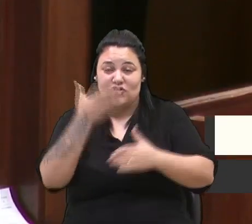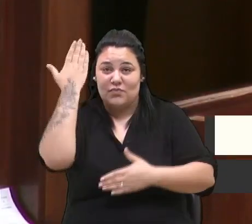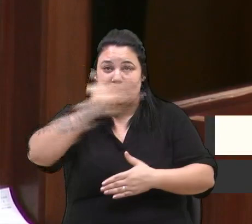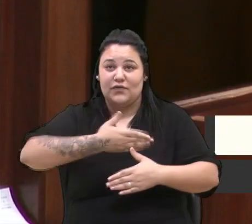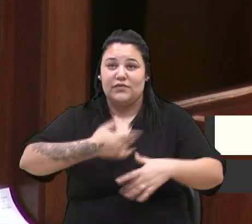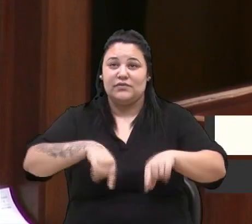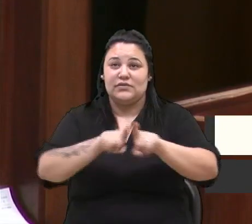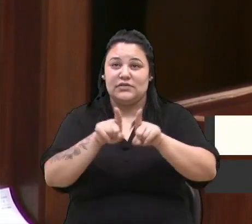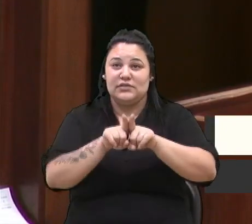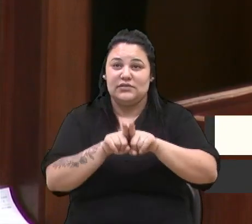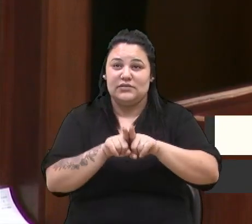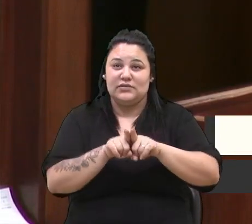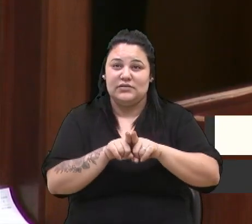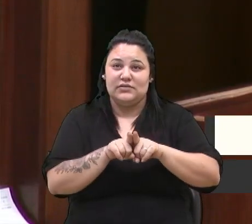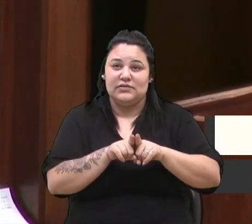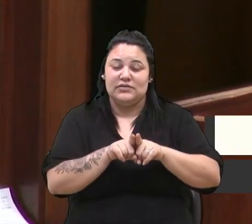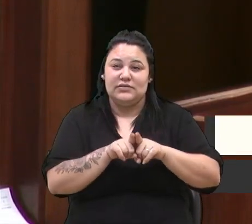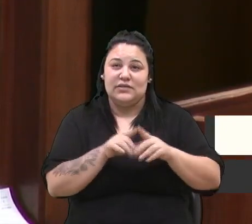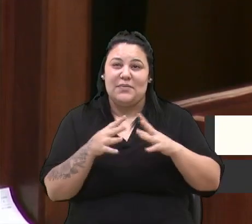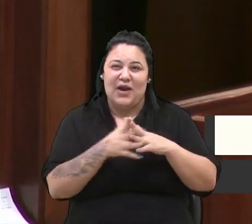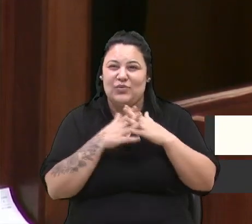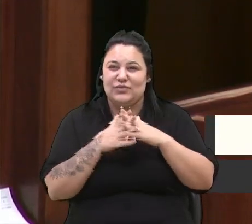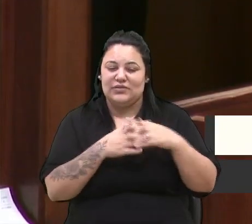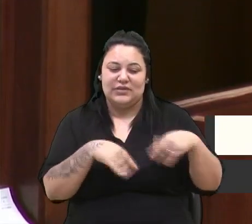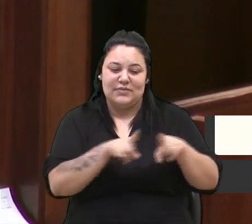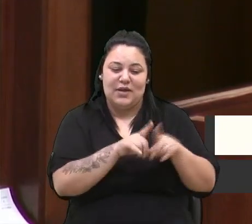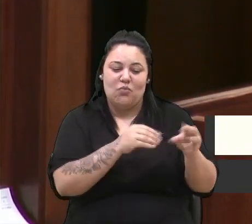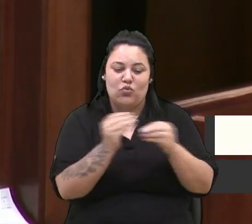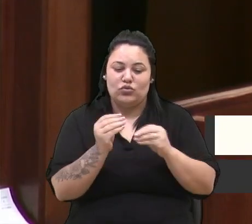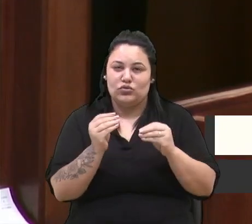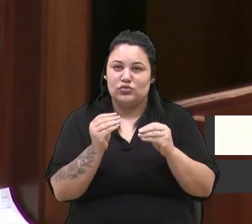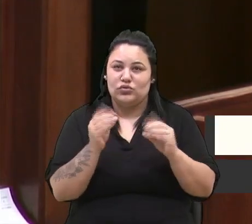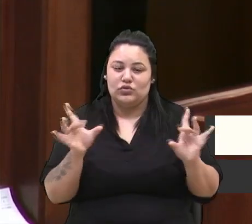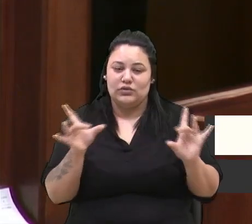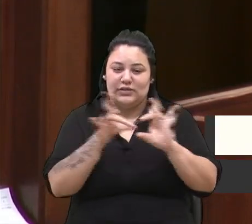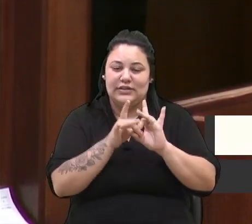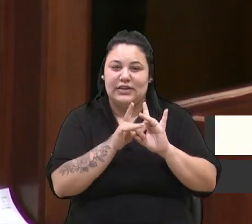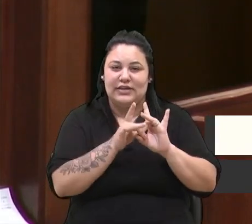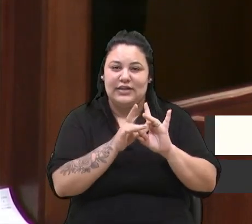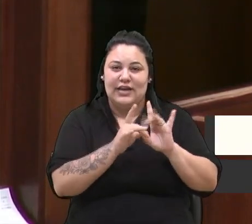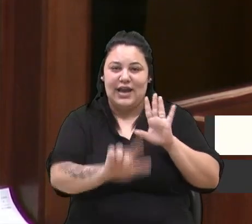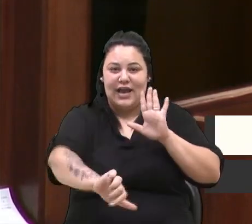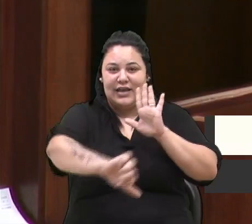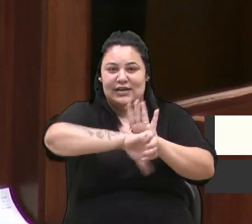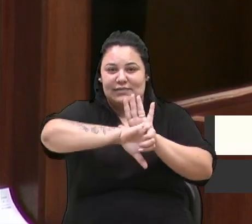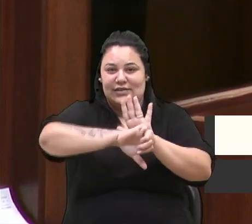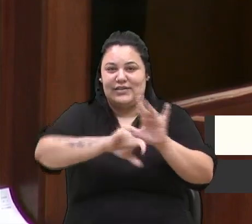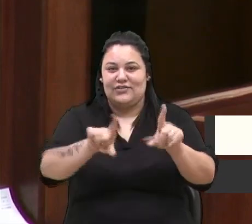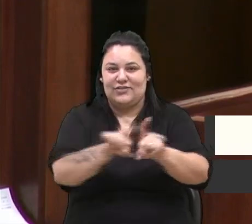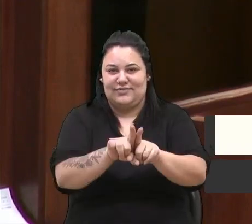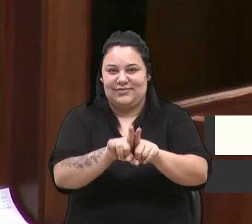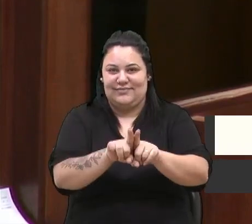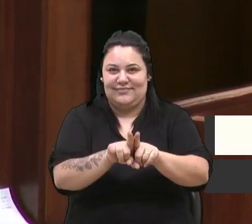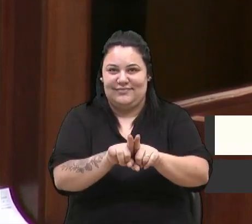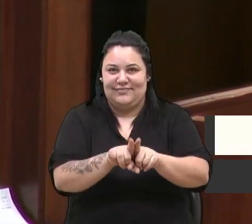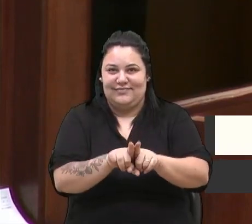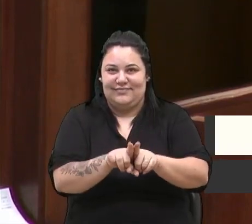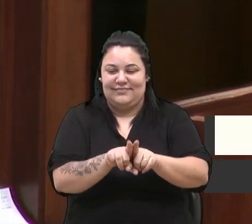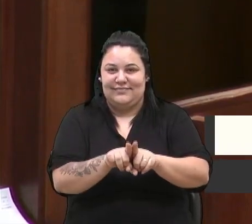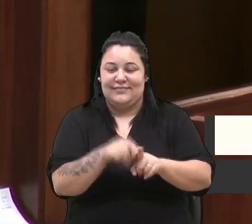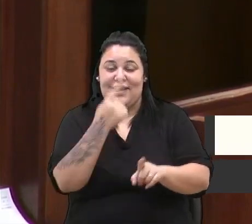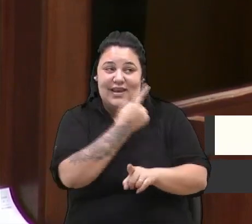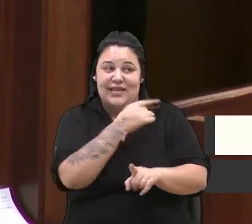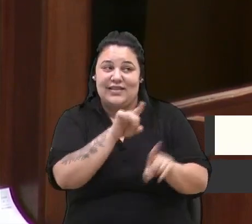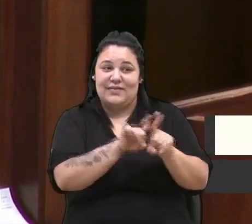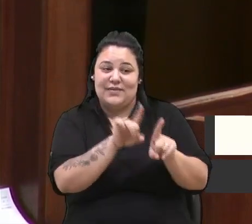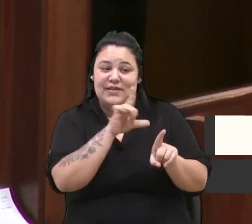comprovadas que a desordem também ela é muito ligada à criminalidade. Então, aqui a gente também tem uma